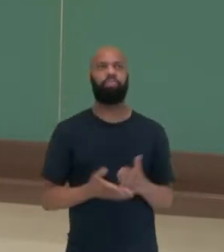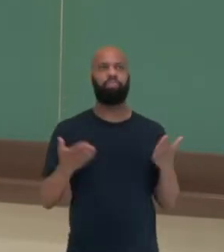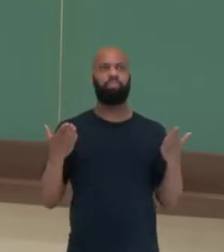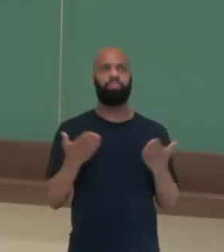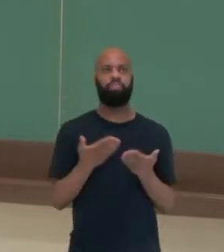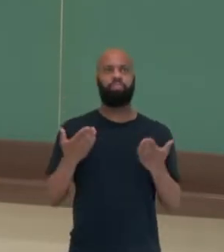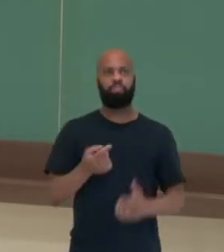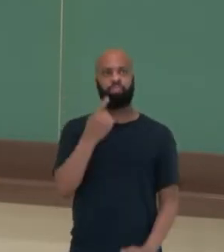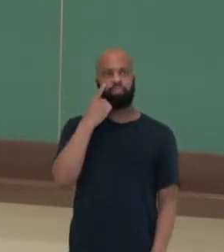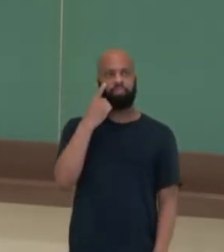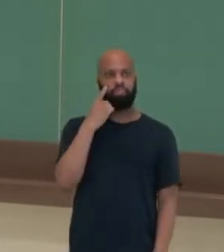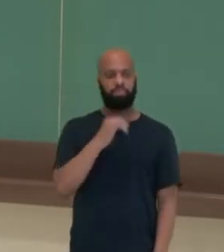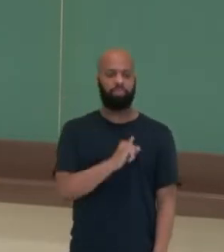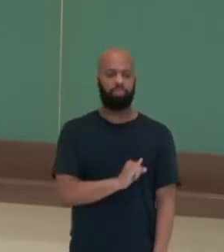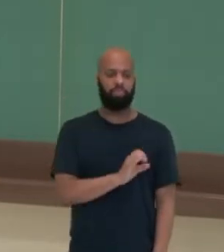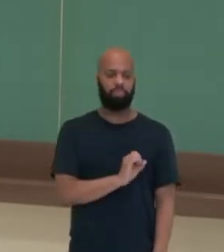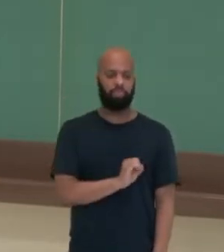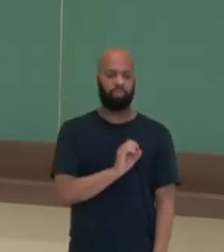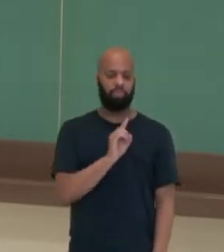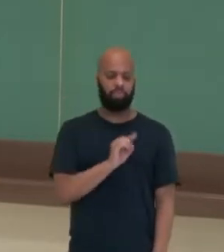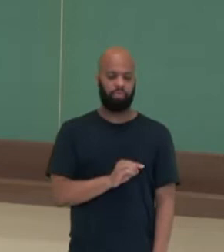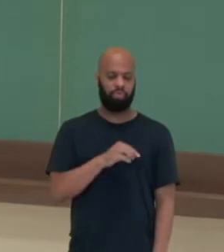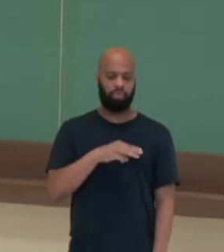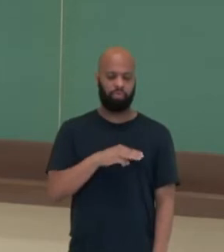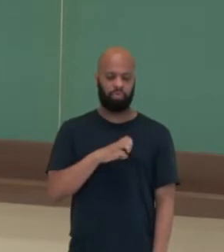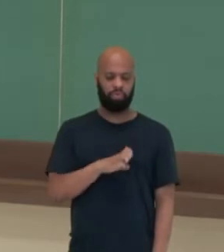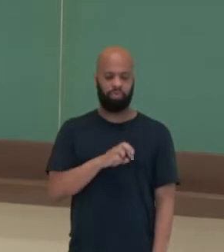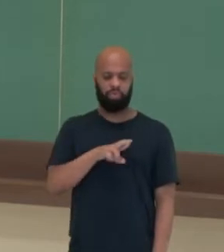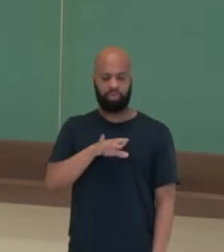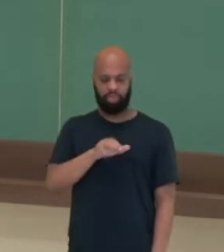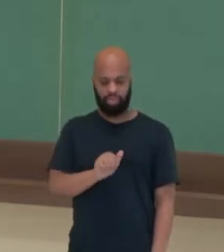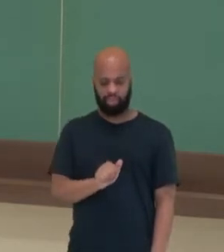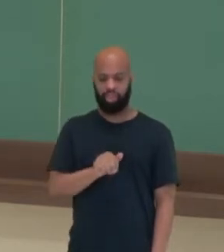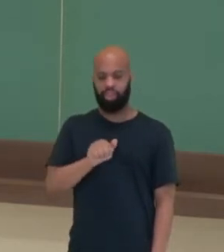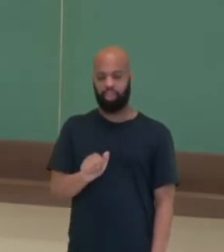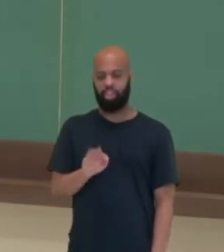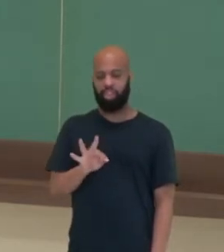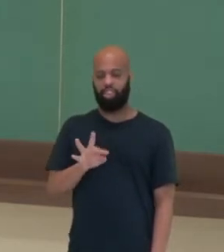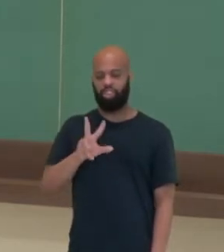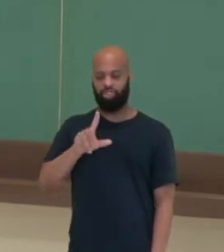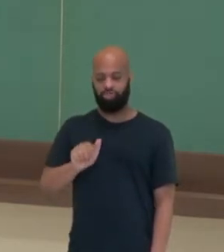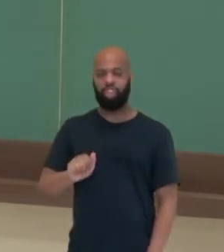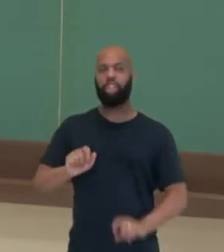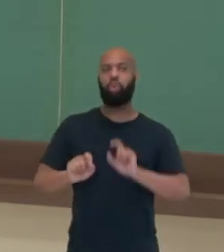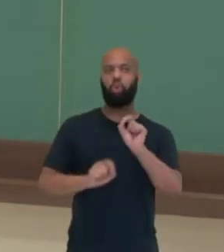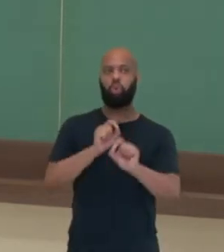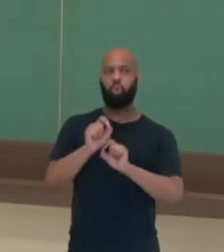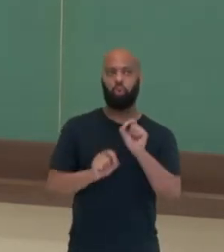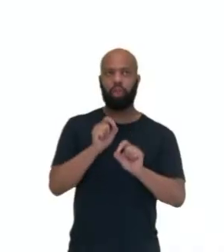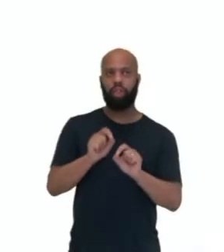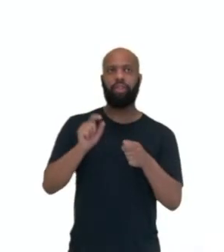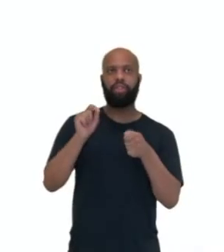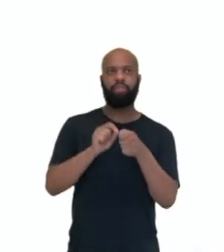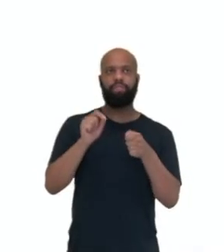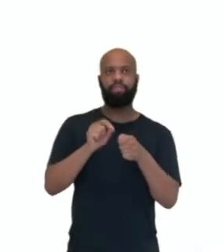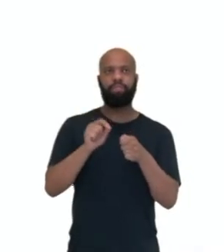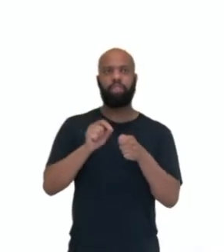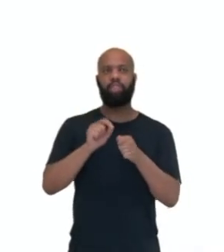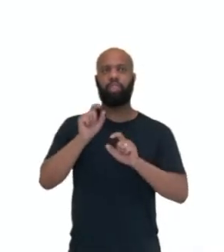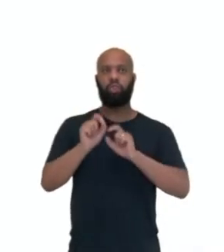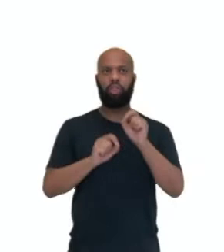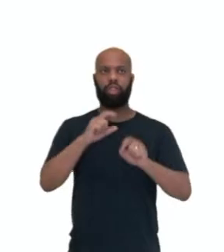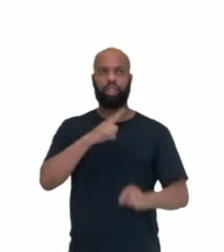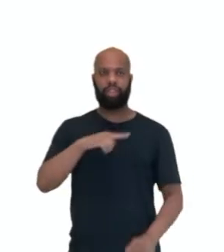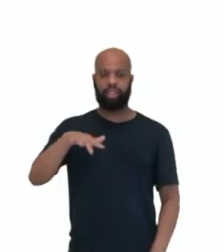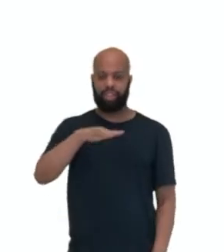Professor, isomeria, isômero ativo, professor. Um isômero ativo é aquele que provoca o desvio do